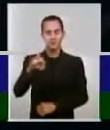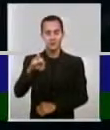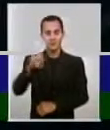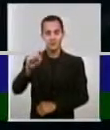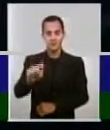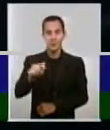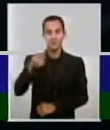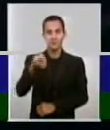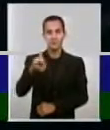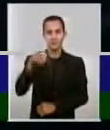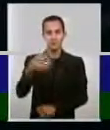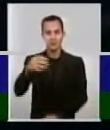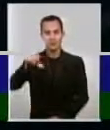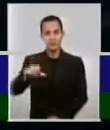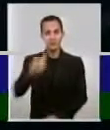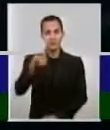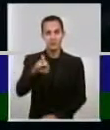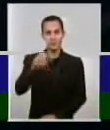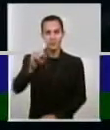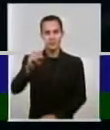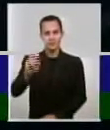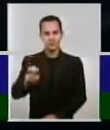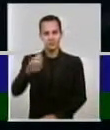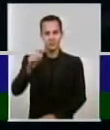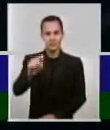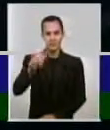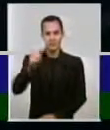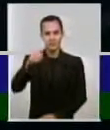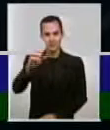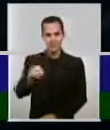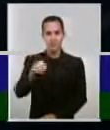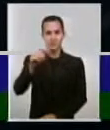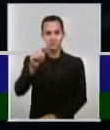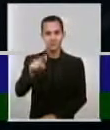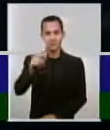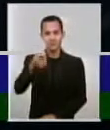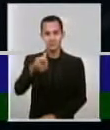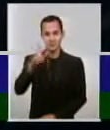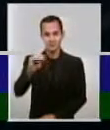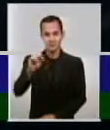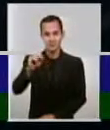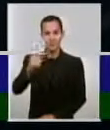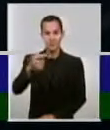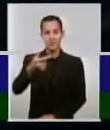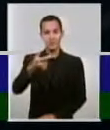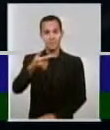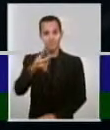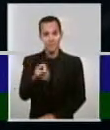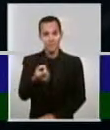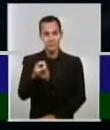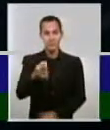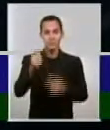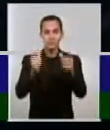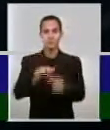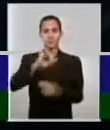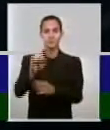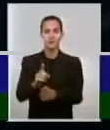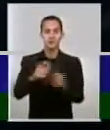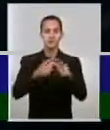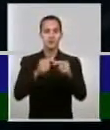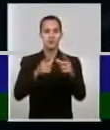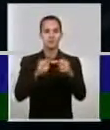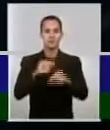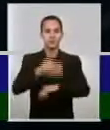567, 649, 685, 710, 760, 820, bairro Jardim